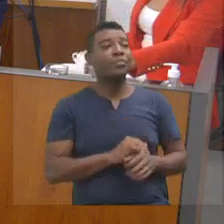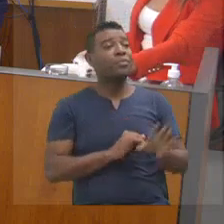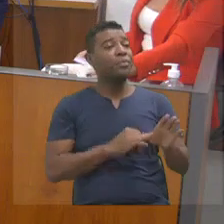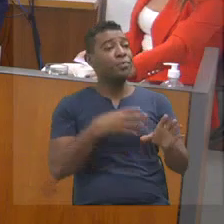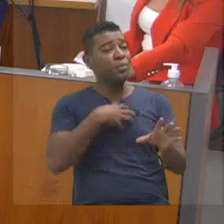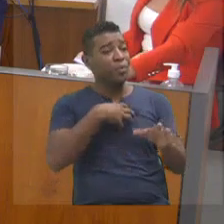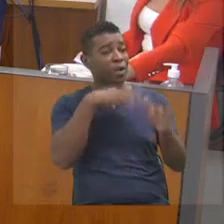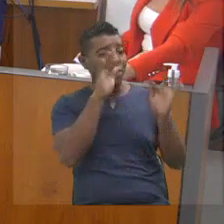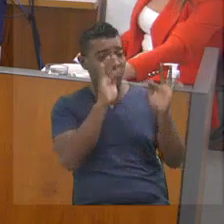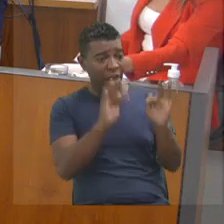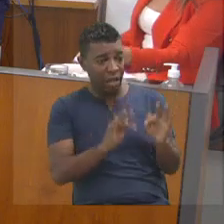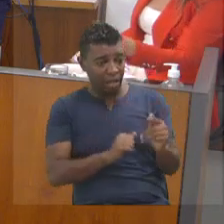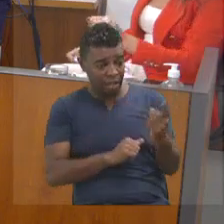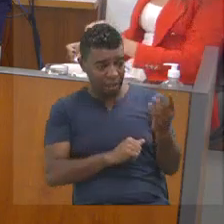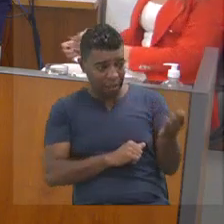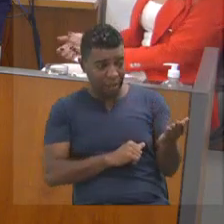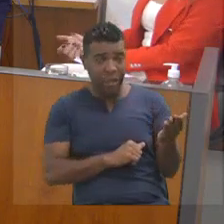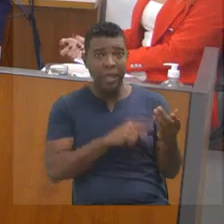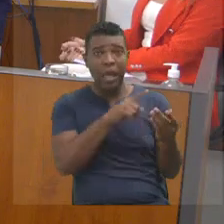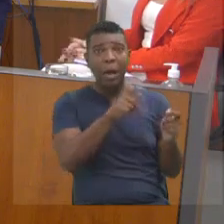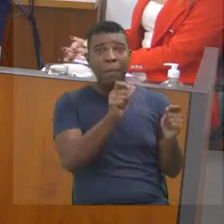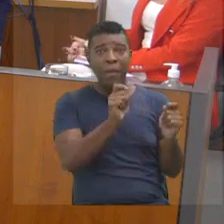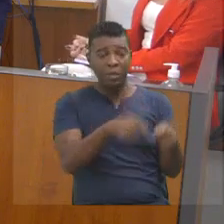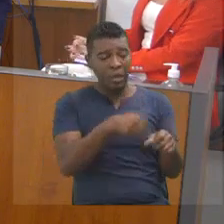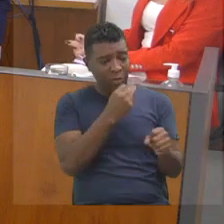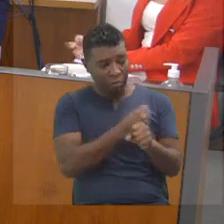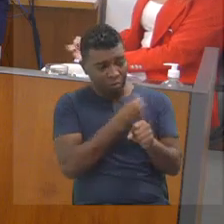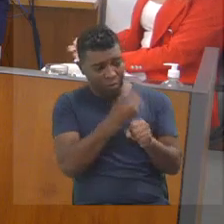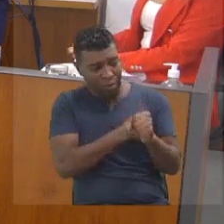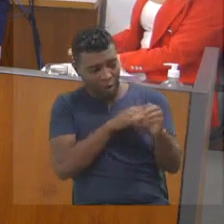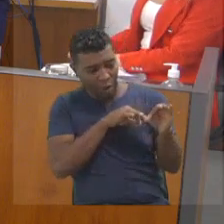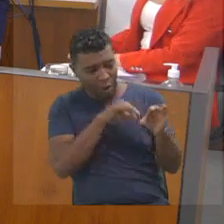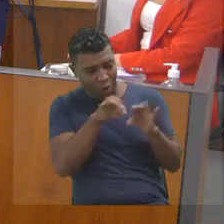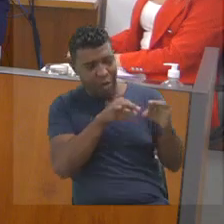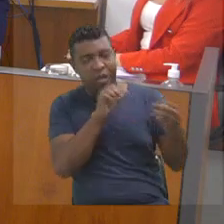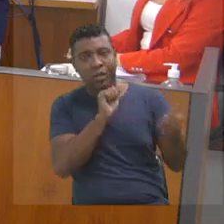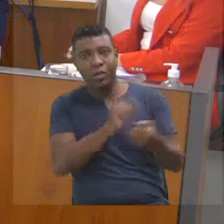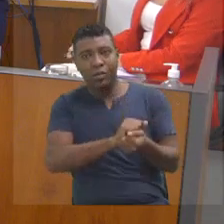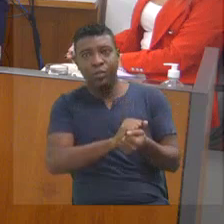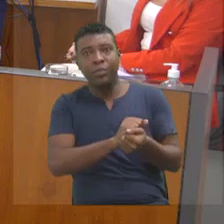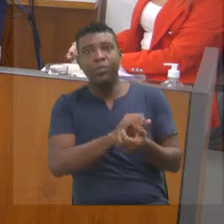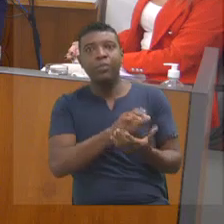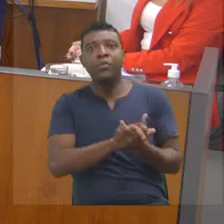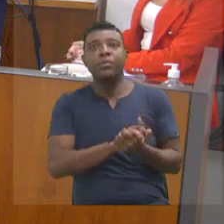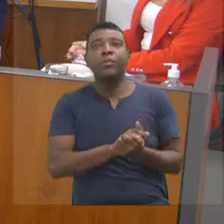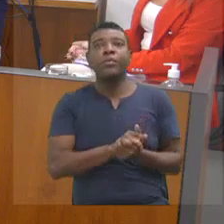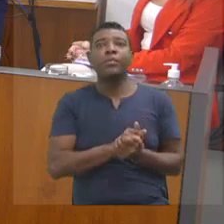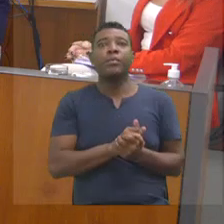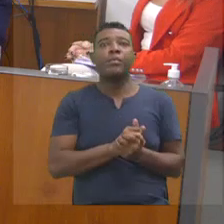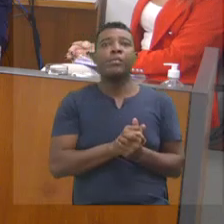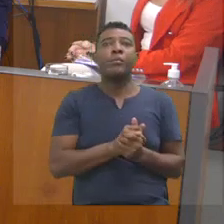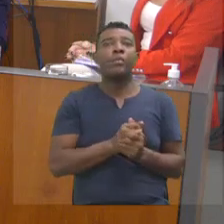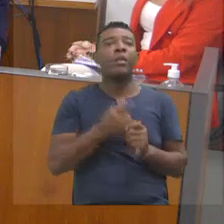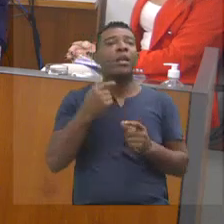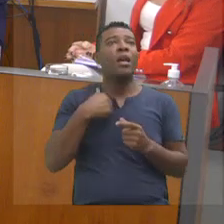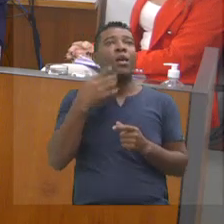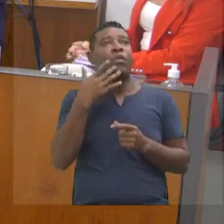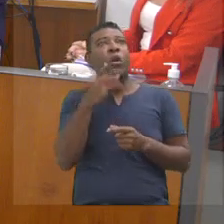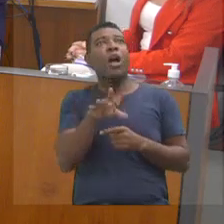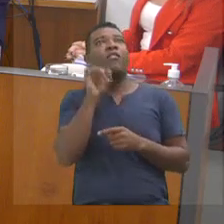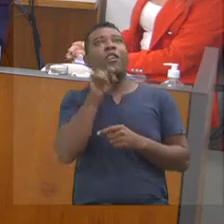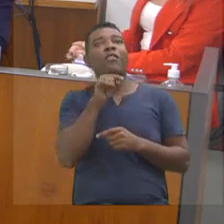né de ouvir essa essa possibilidade dessa construção é eu não sou muito a favor